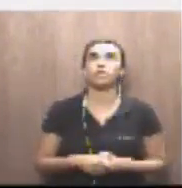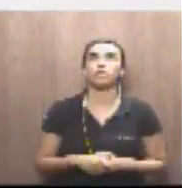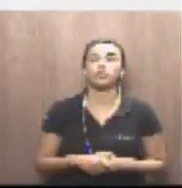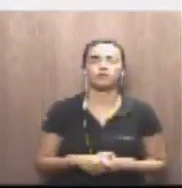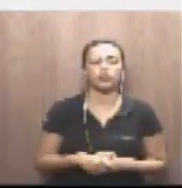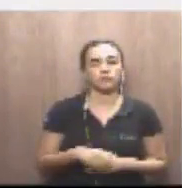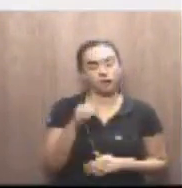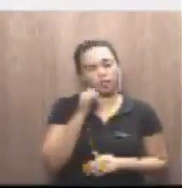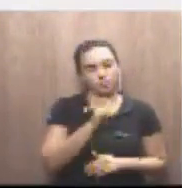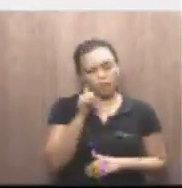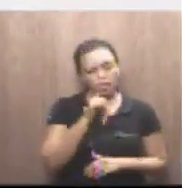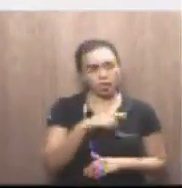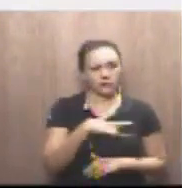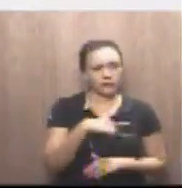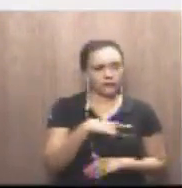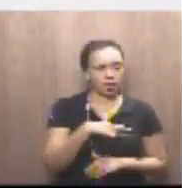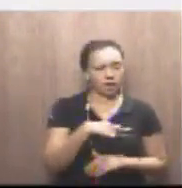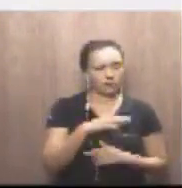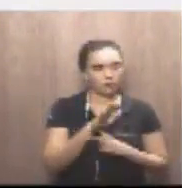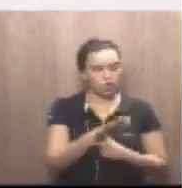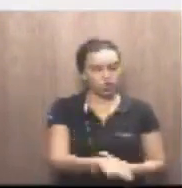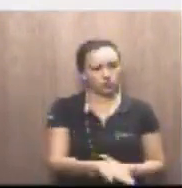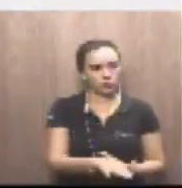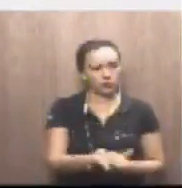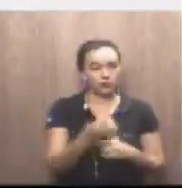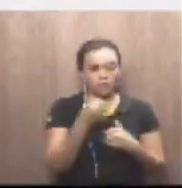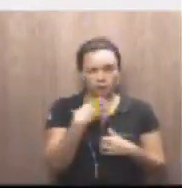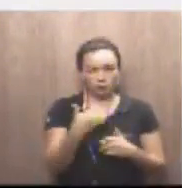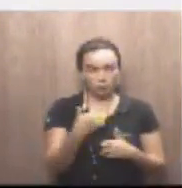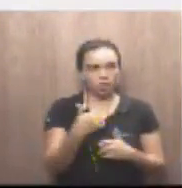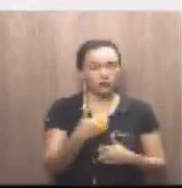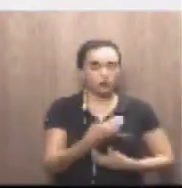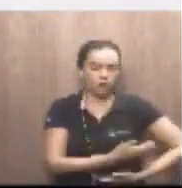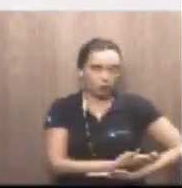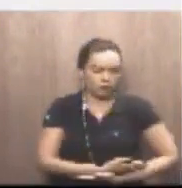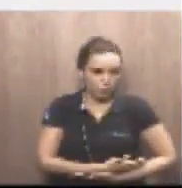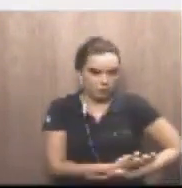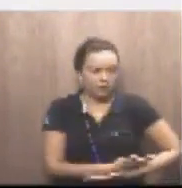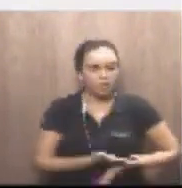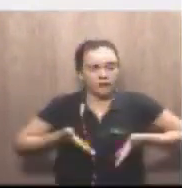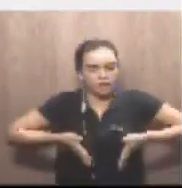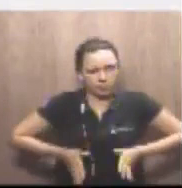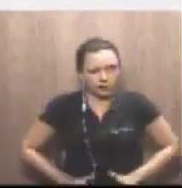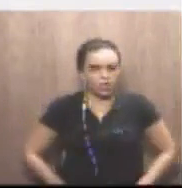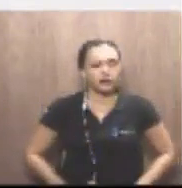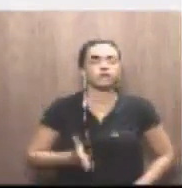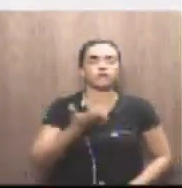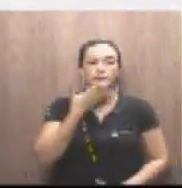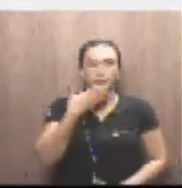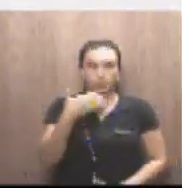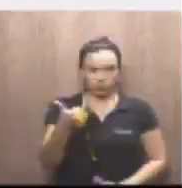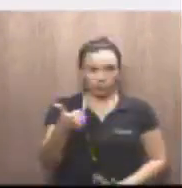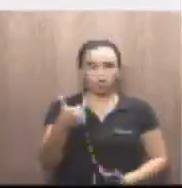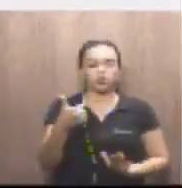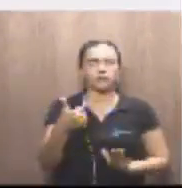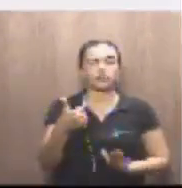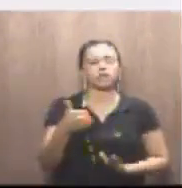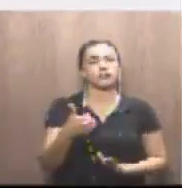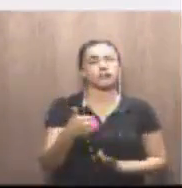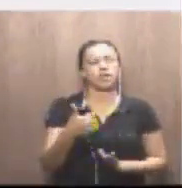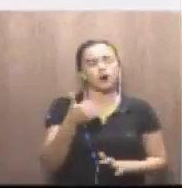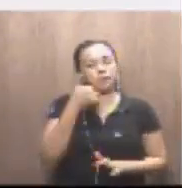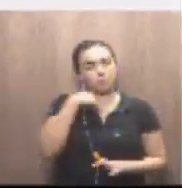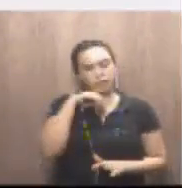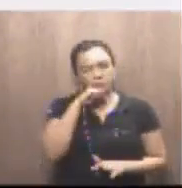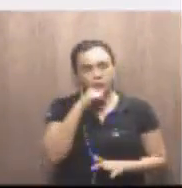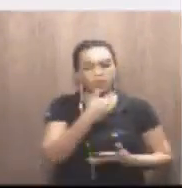se essa mulher ela tem uma assistência de qualidade, obviamente ela terá um belíssimo trabalho de parto, onde